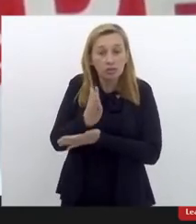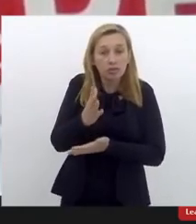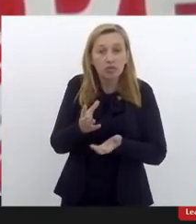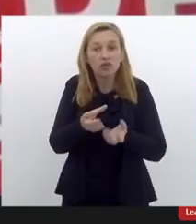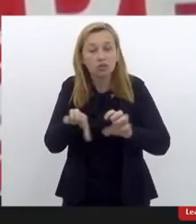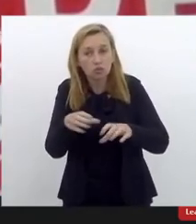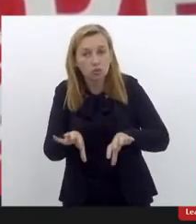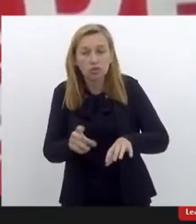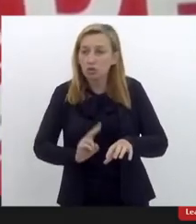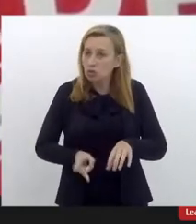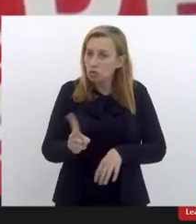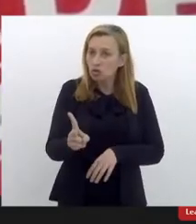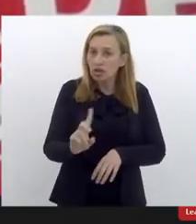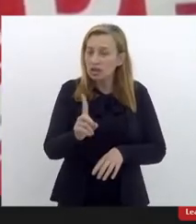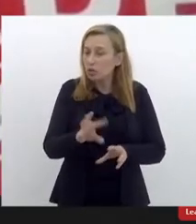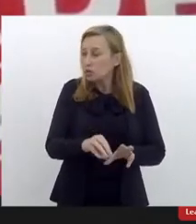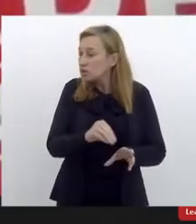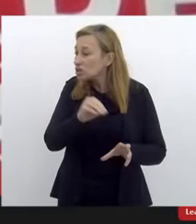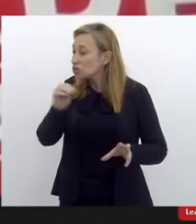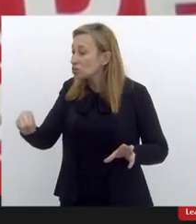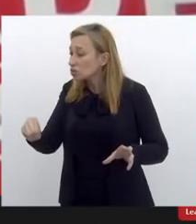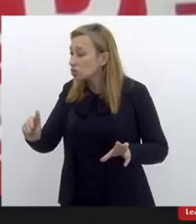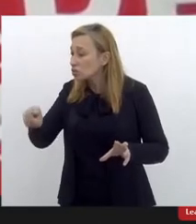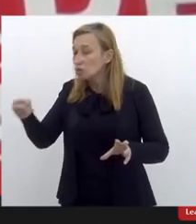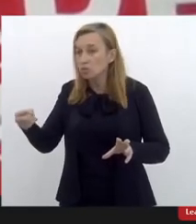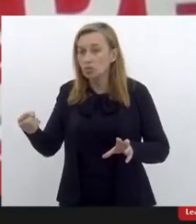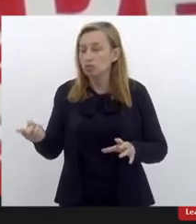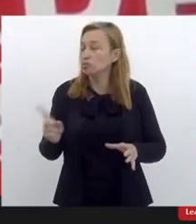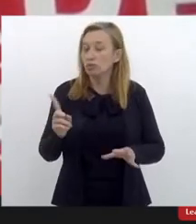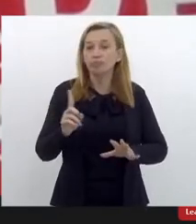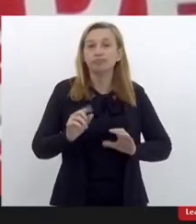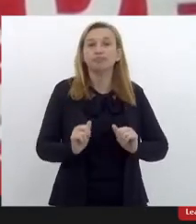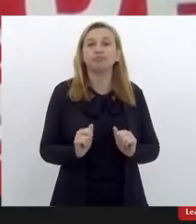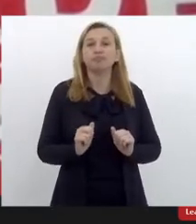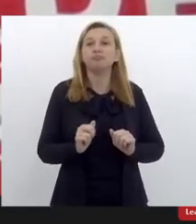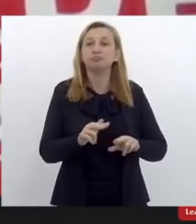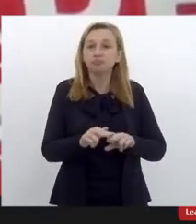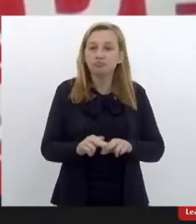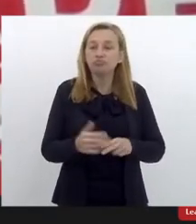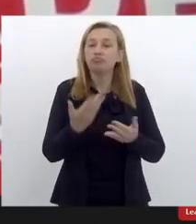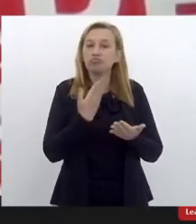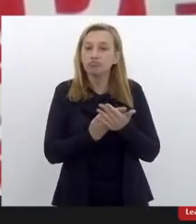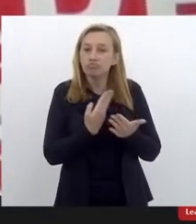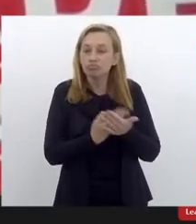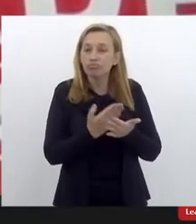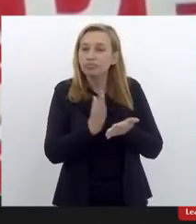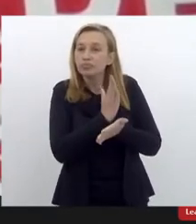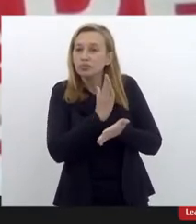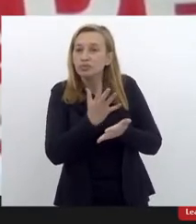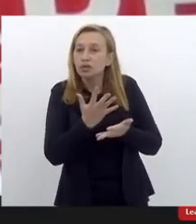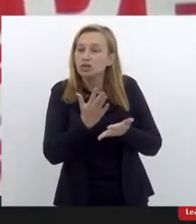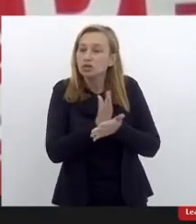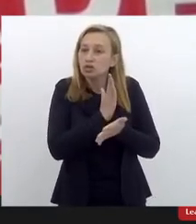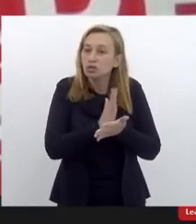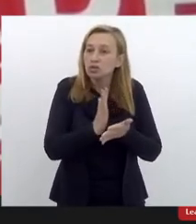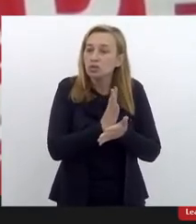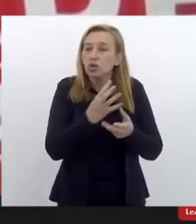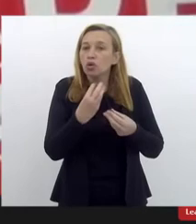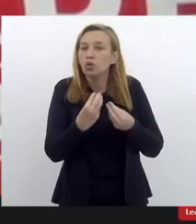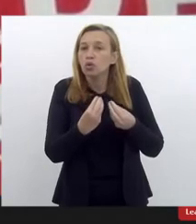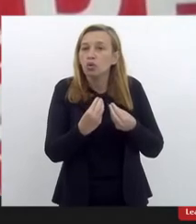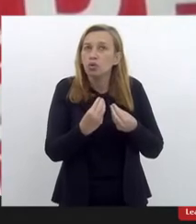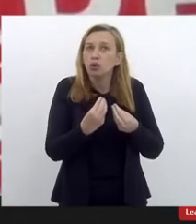que eles se evadam para outras oportunidades. Por isso, a gente podia estudar aí alguma forma, né,